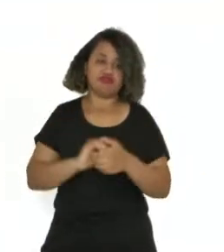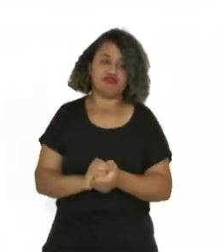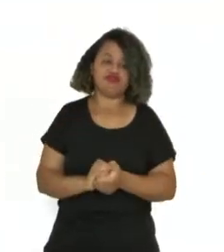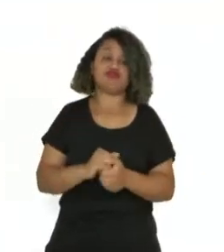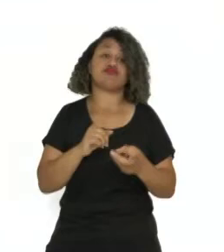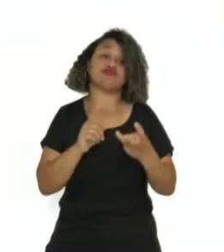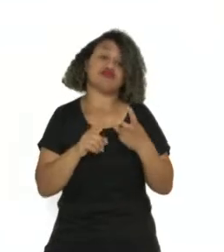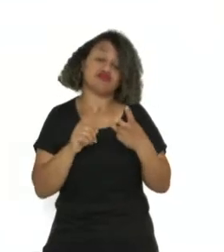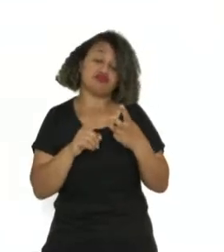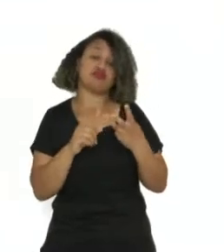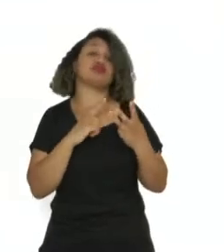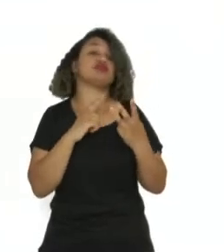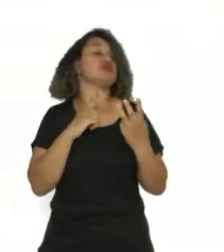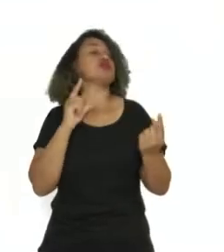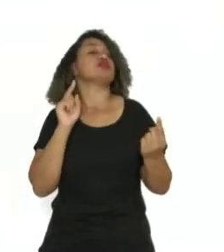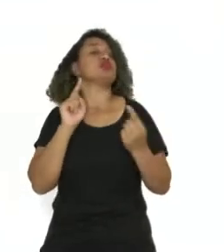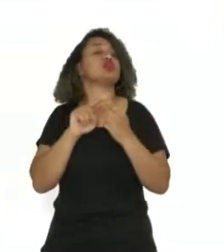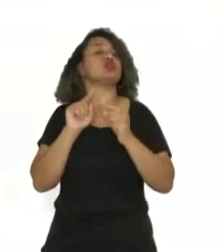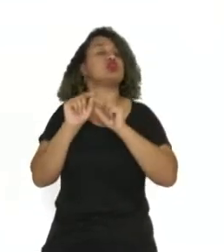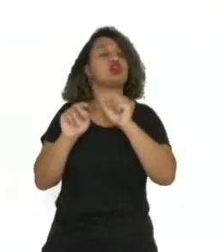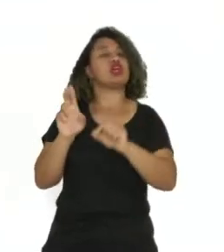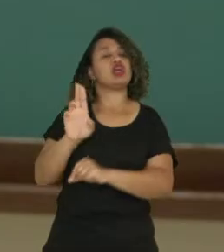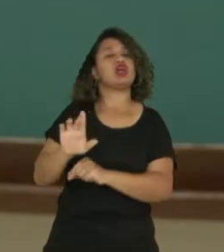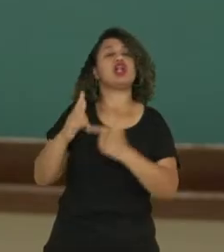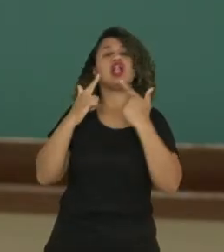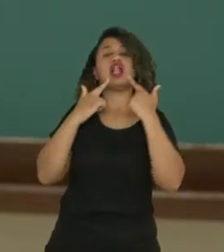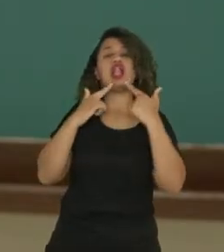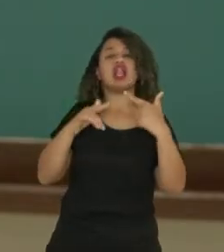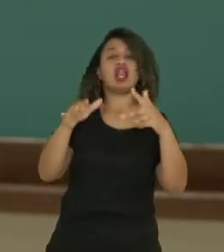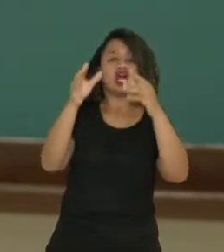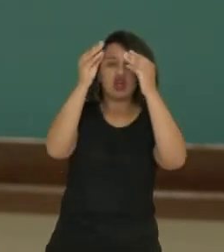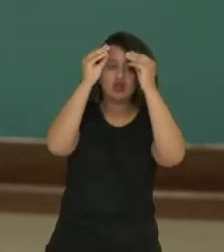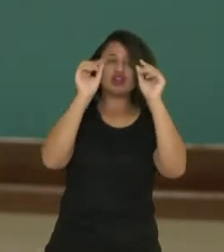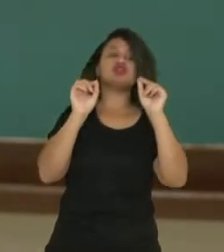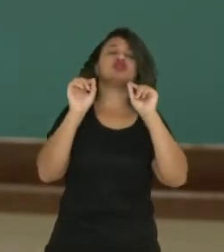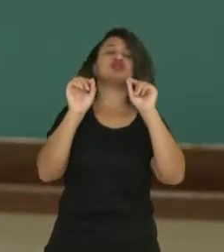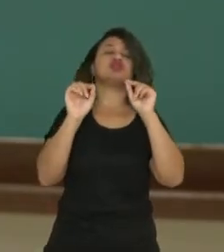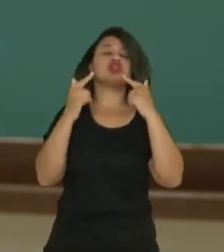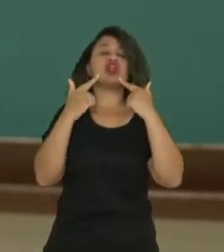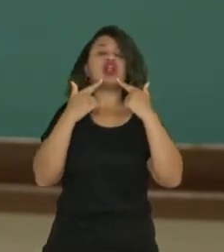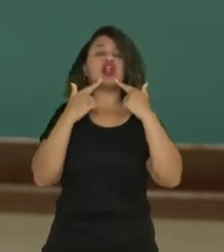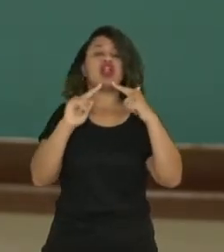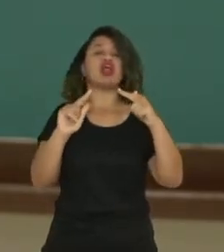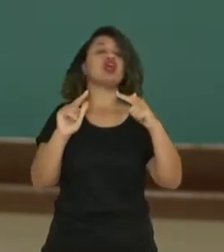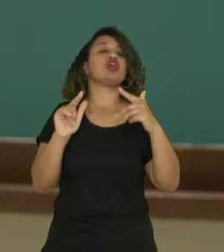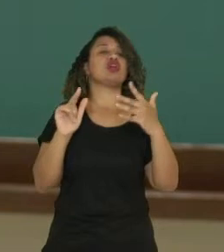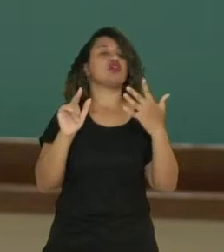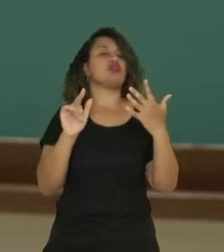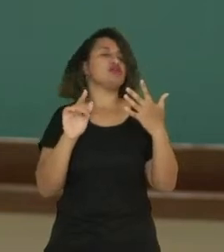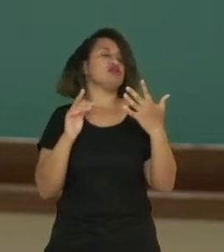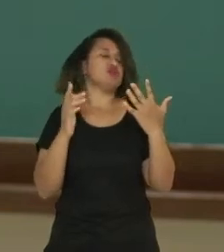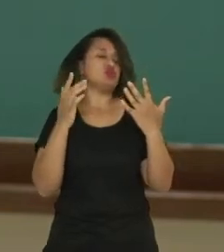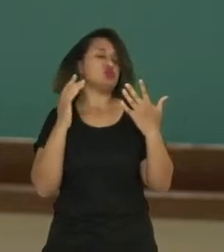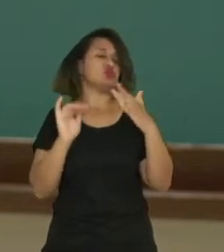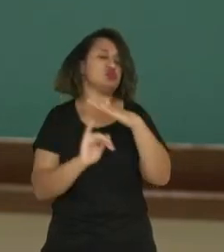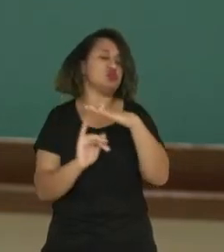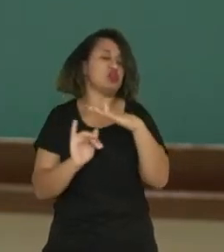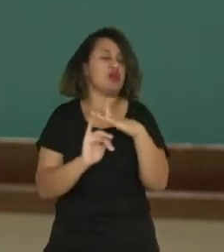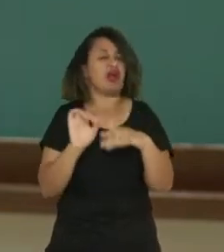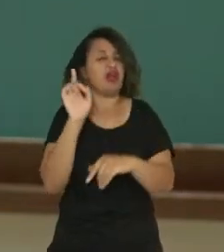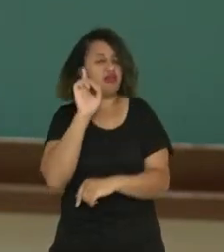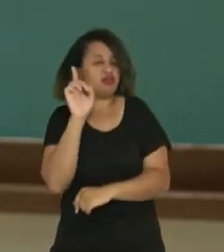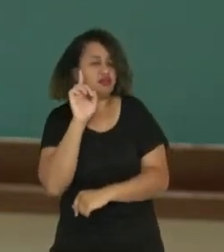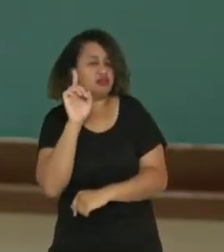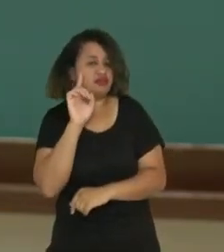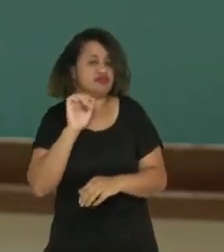Considerando essa intencionalidade, é comum o uso de que linguagem? A linguagem coloquial do dia a dia.